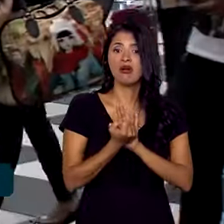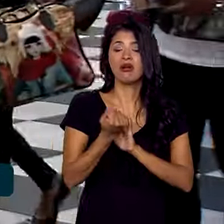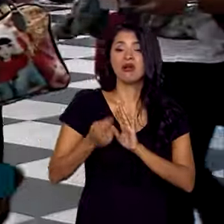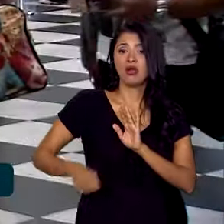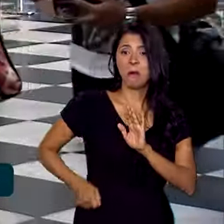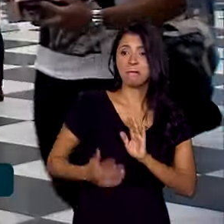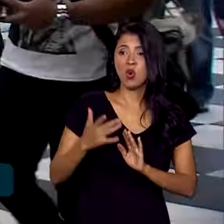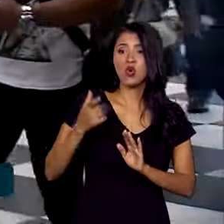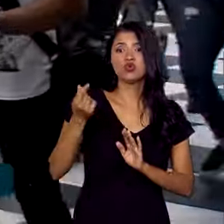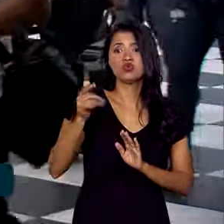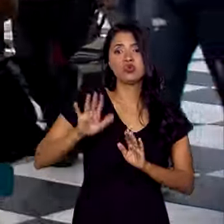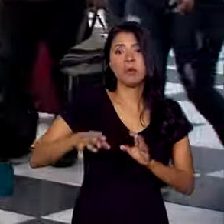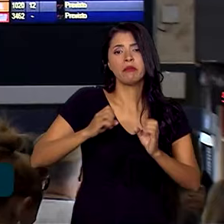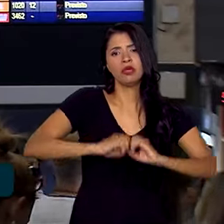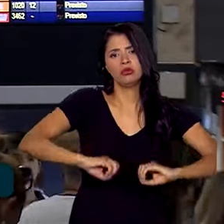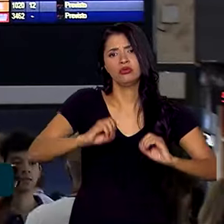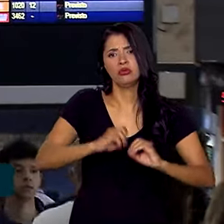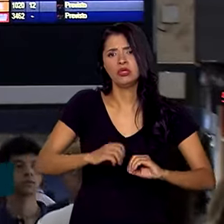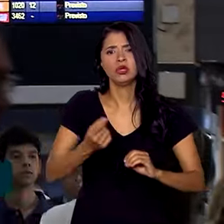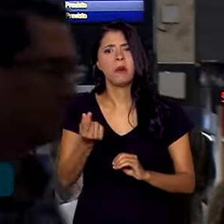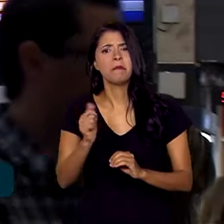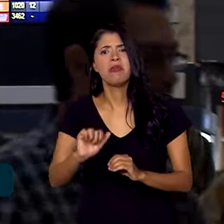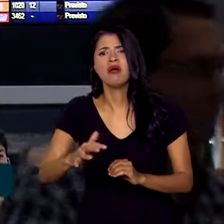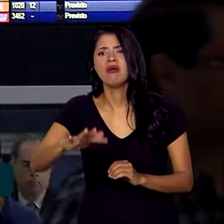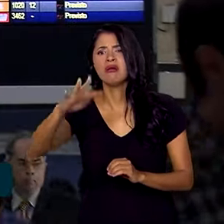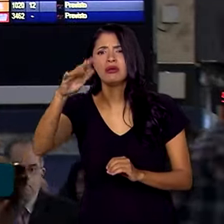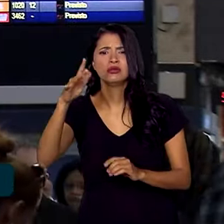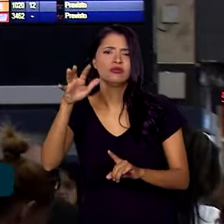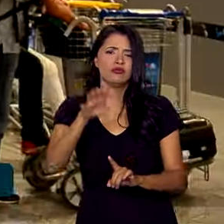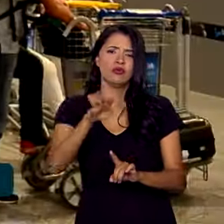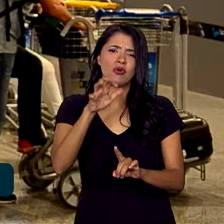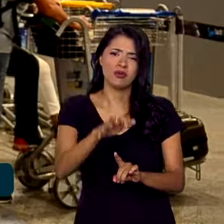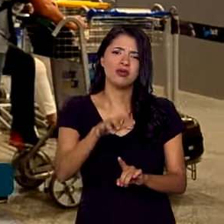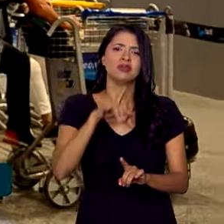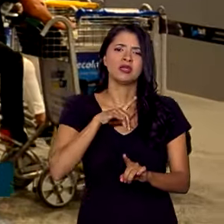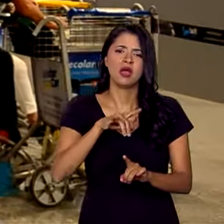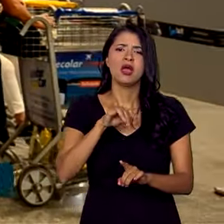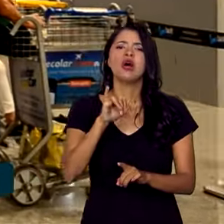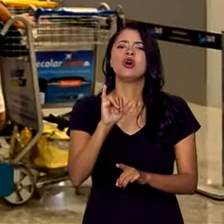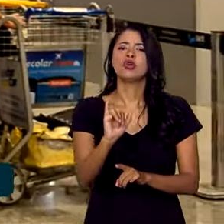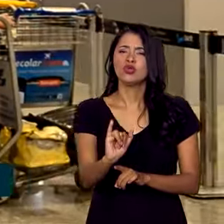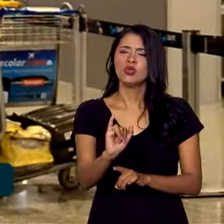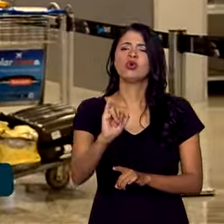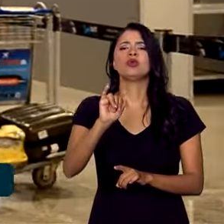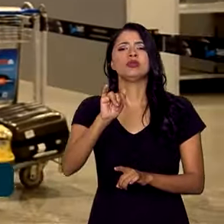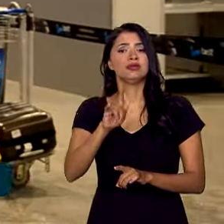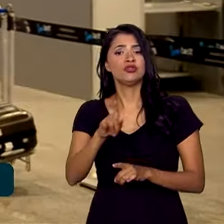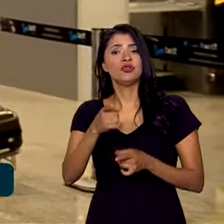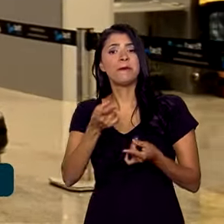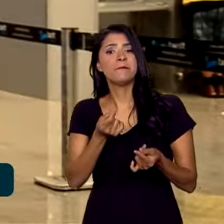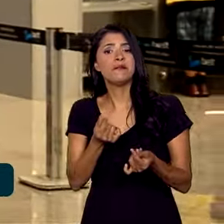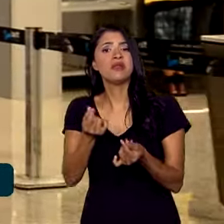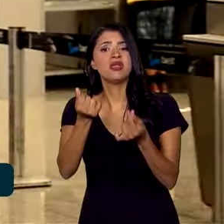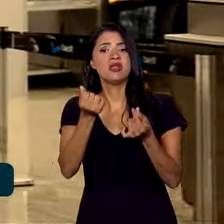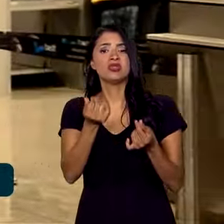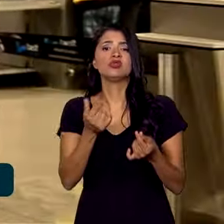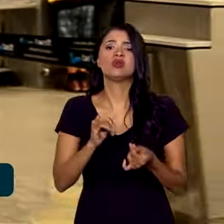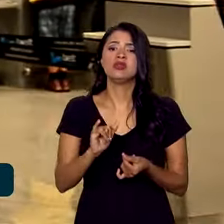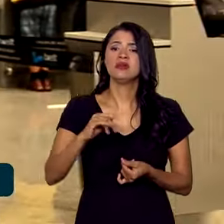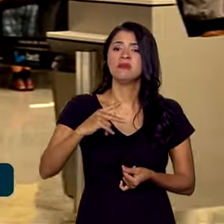dos consumidores, a alta de preços teve influência no Índice Nacional de Preços ao Consumidor Amplo, o